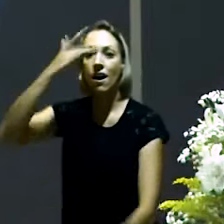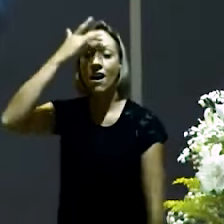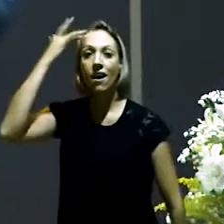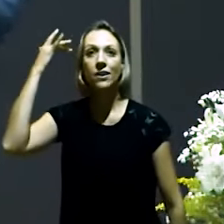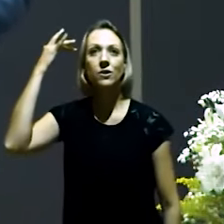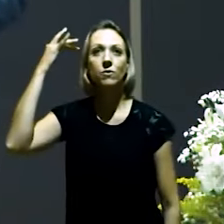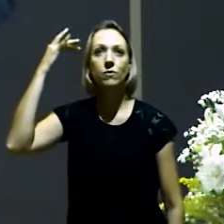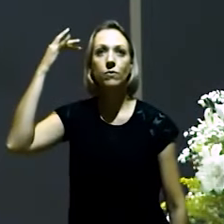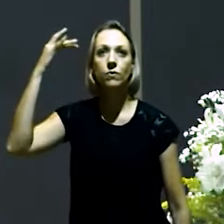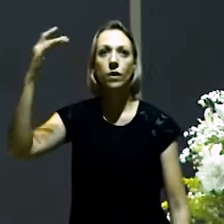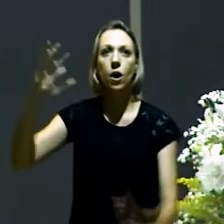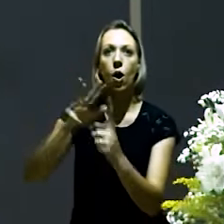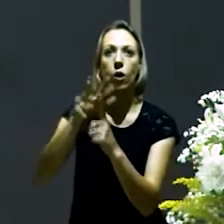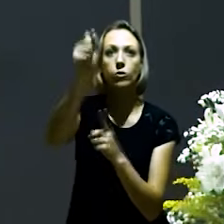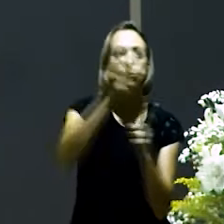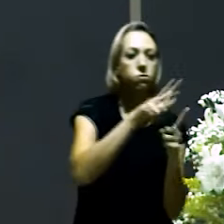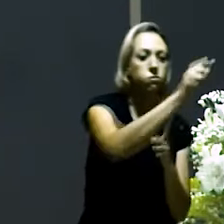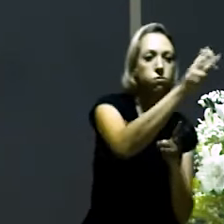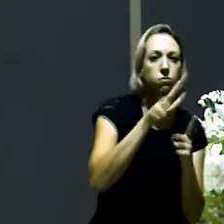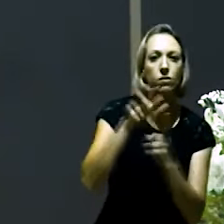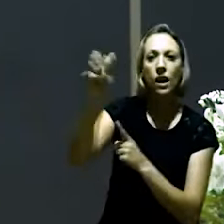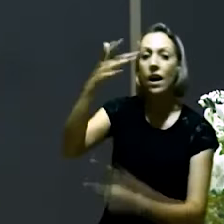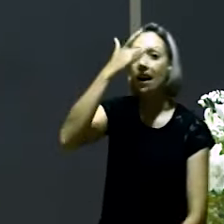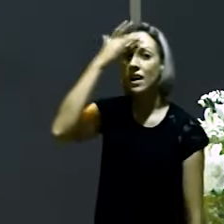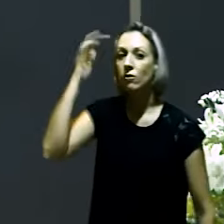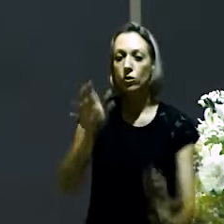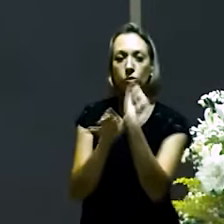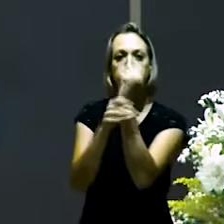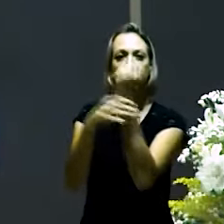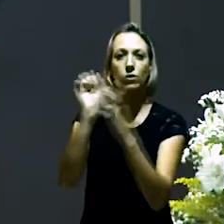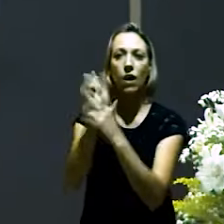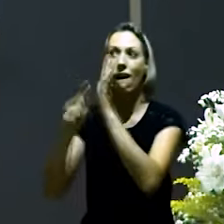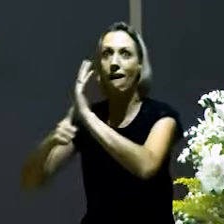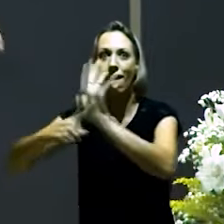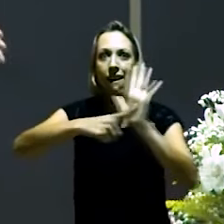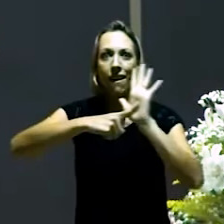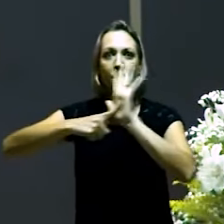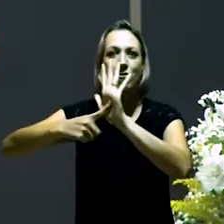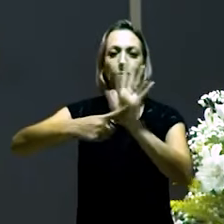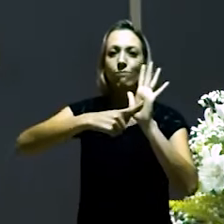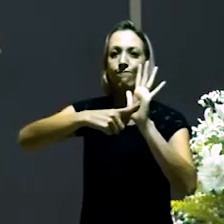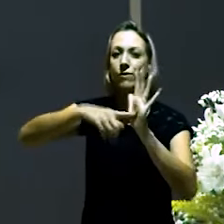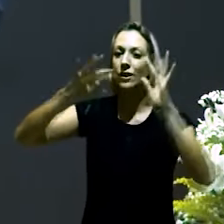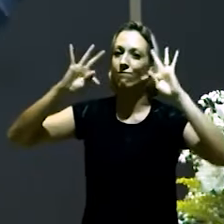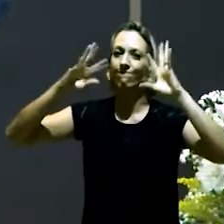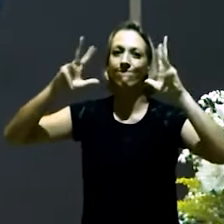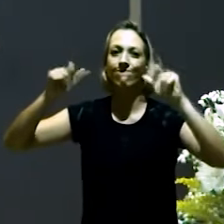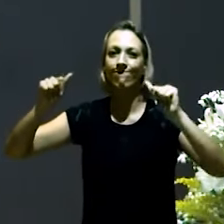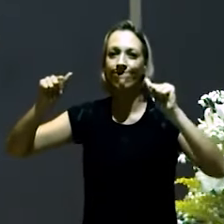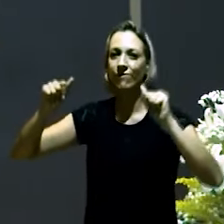ele começa a desfilar com os seus escravos. Ele começa a desfilar com os derrotados,